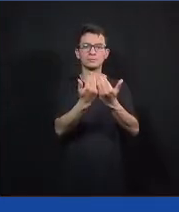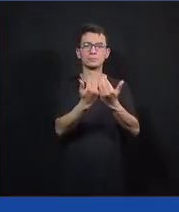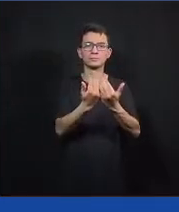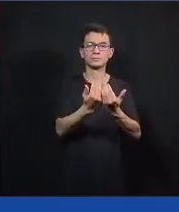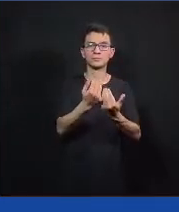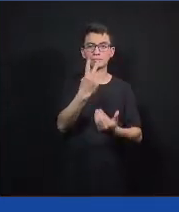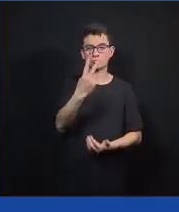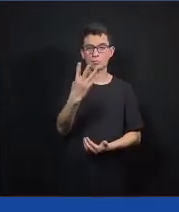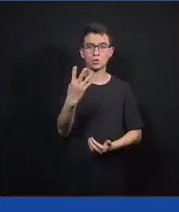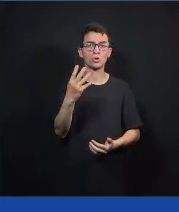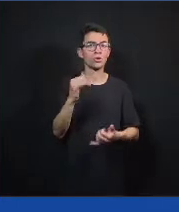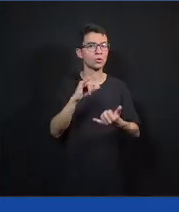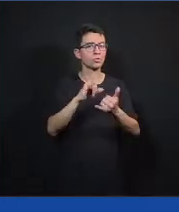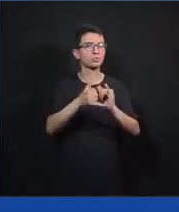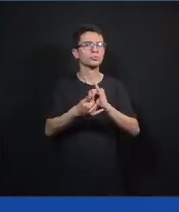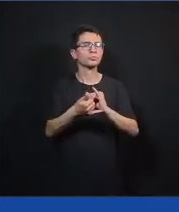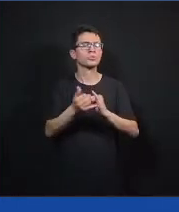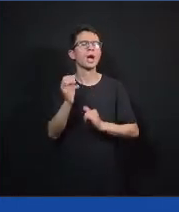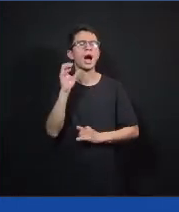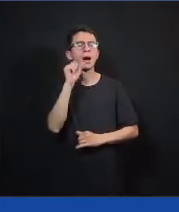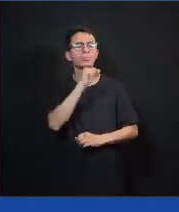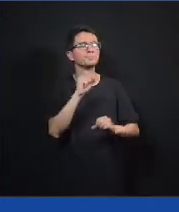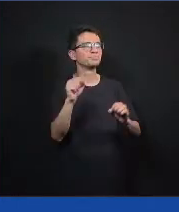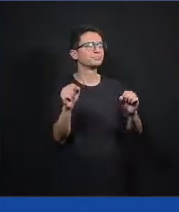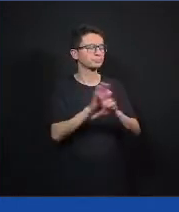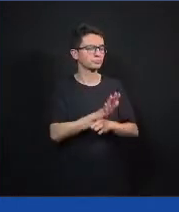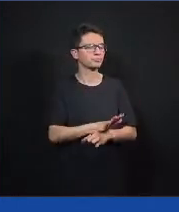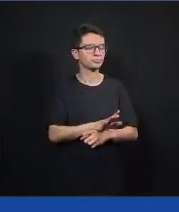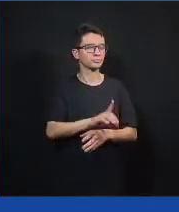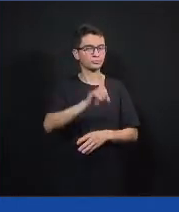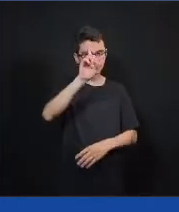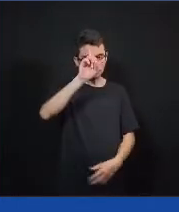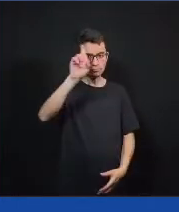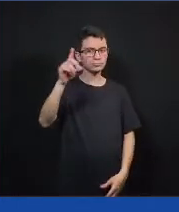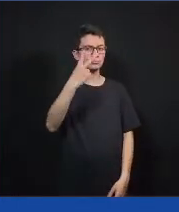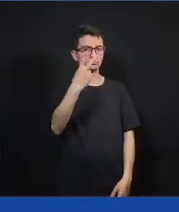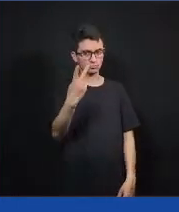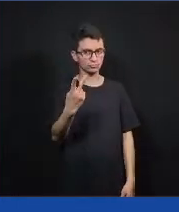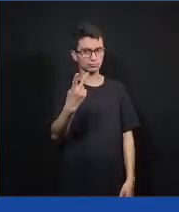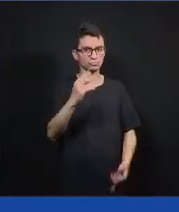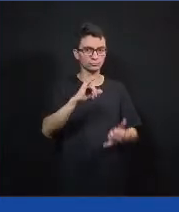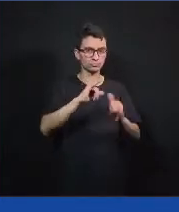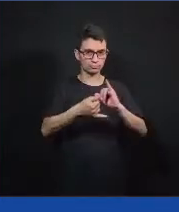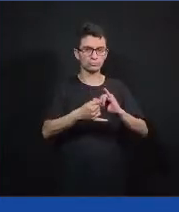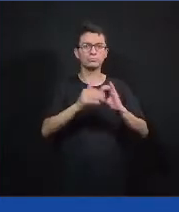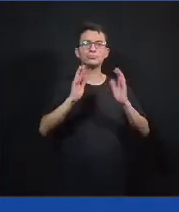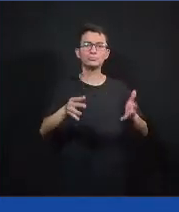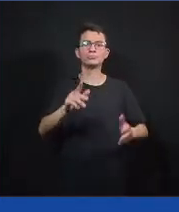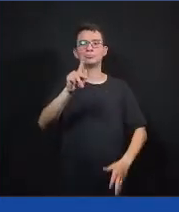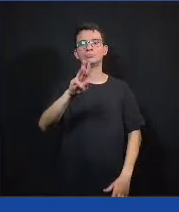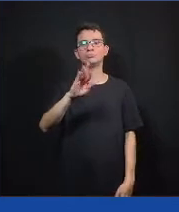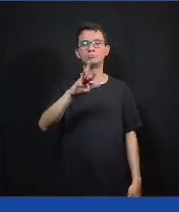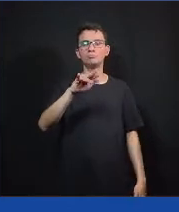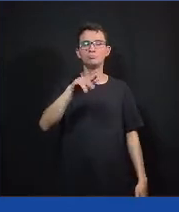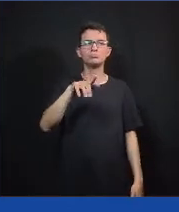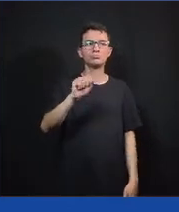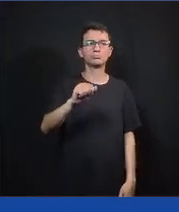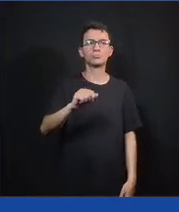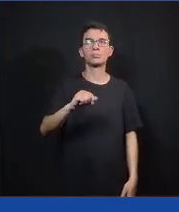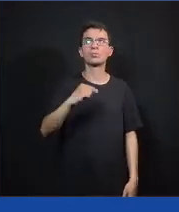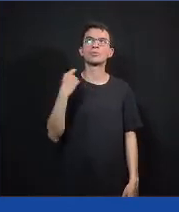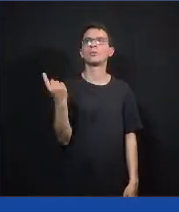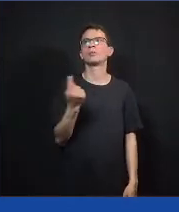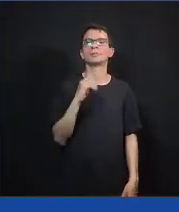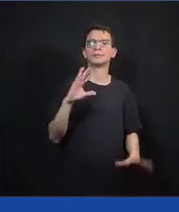no Senado. No dia 2 de julho, ela já havia sido promulgada. Quer dizer, a gente reclama muito